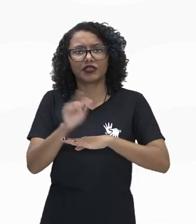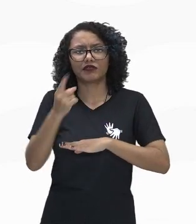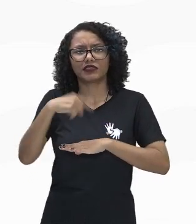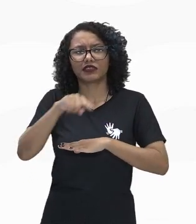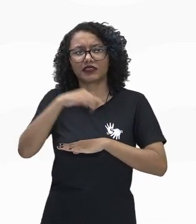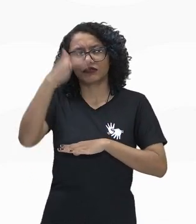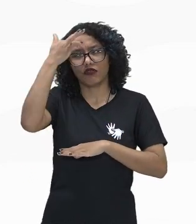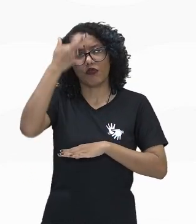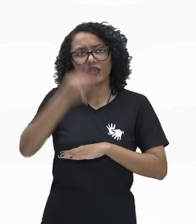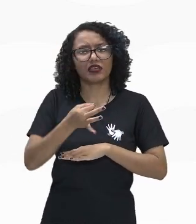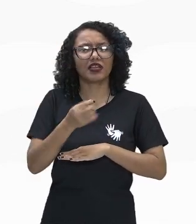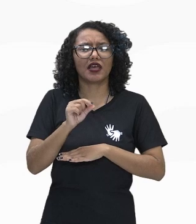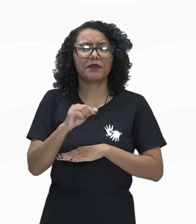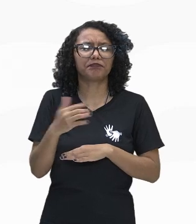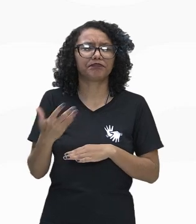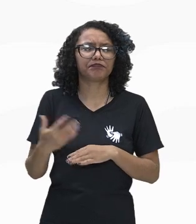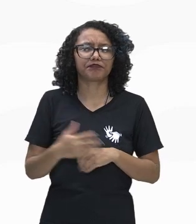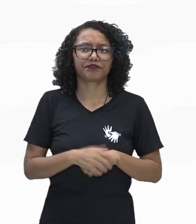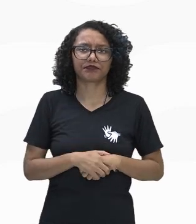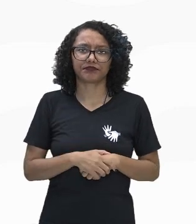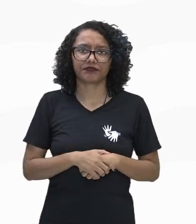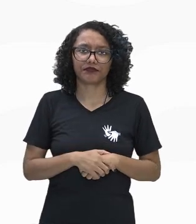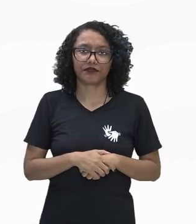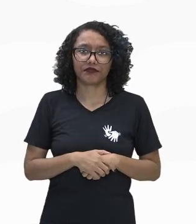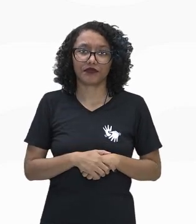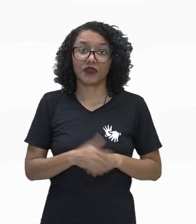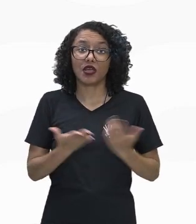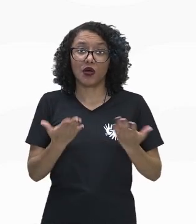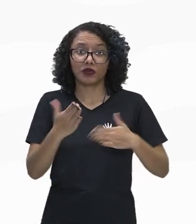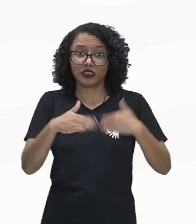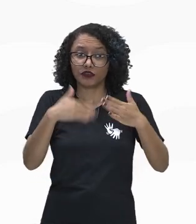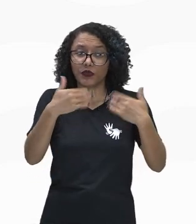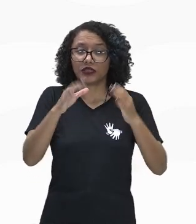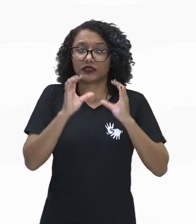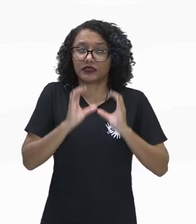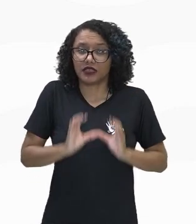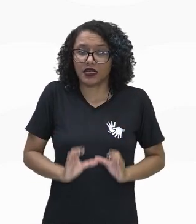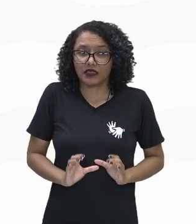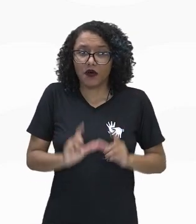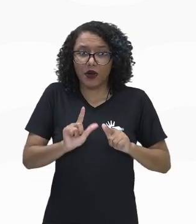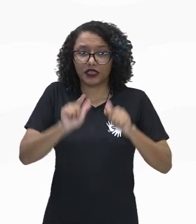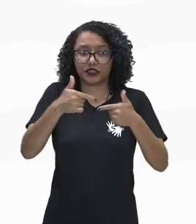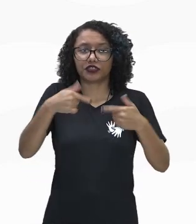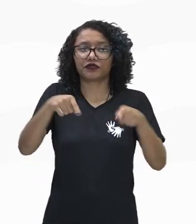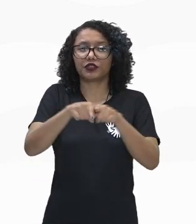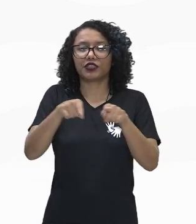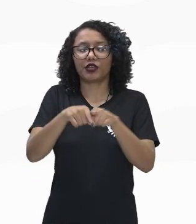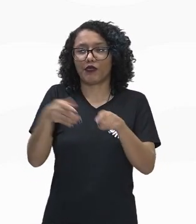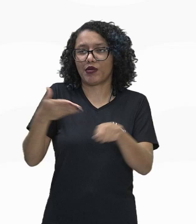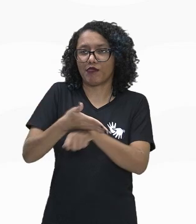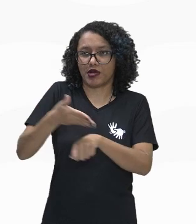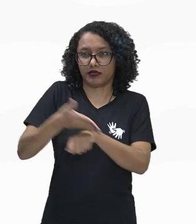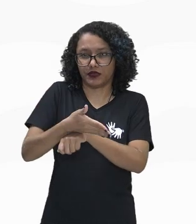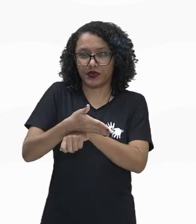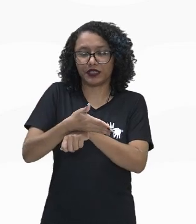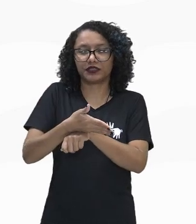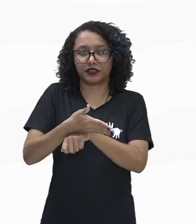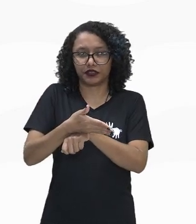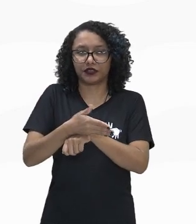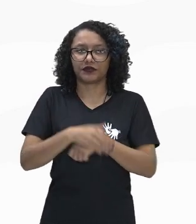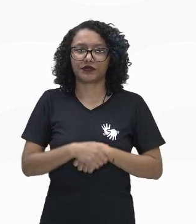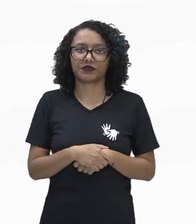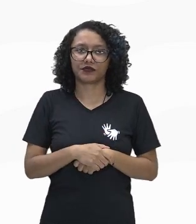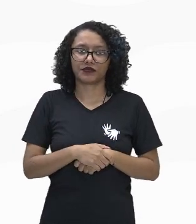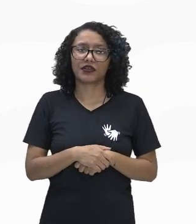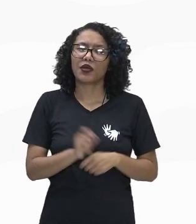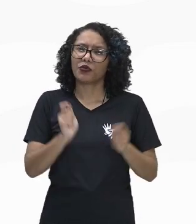processo de formação de cidadãos mais ativos e participativos. Então, vocês acabam se tornando ali cidadãos que